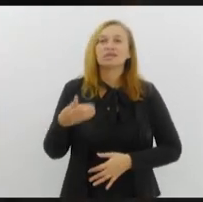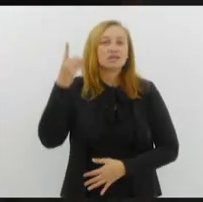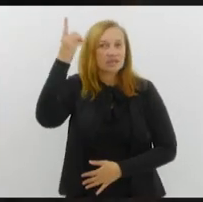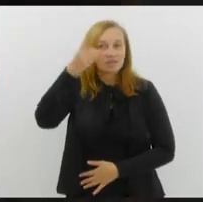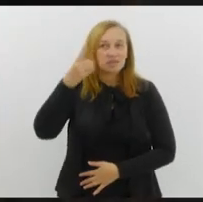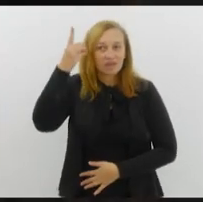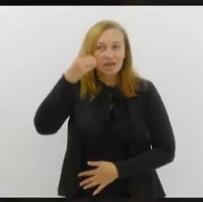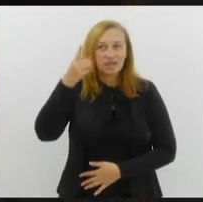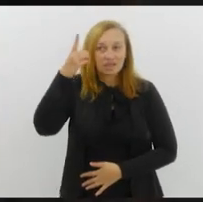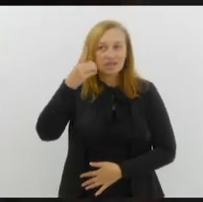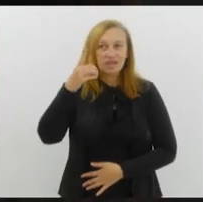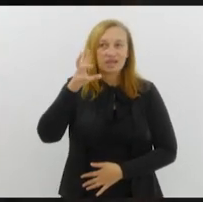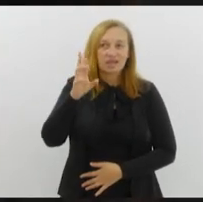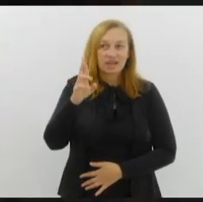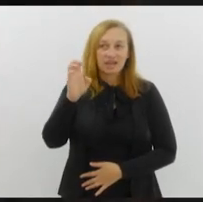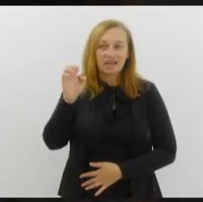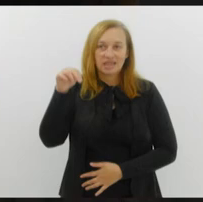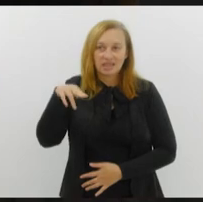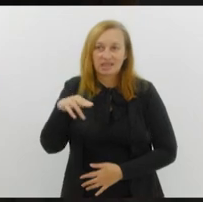deputado Renan Jordi.